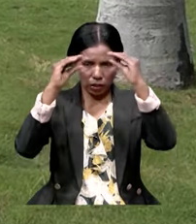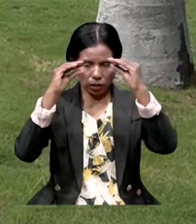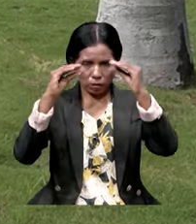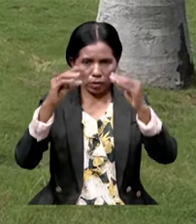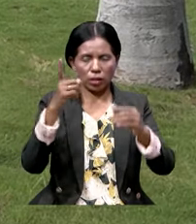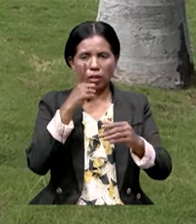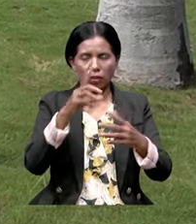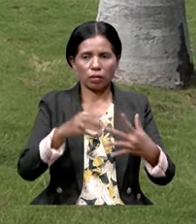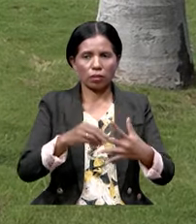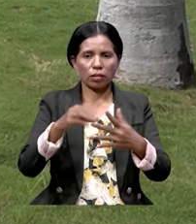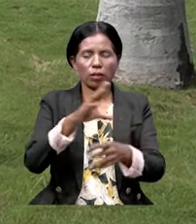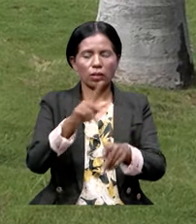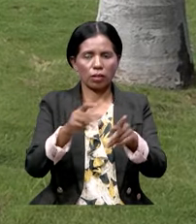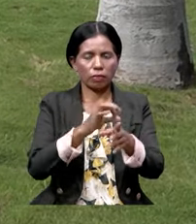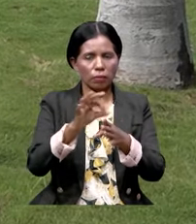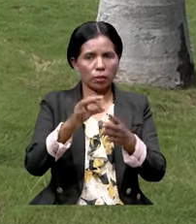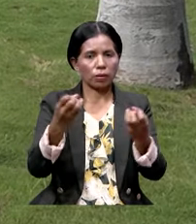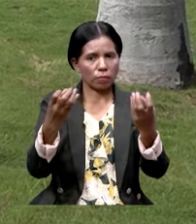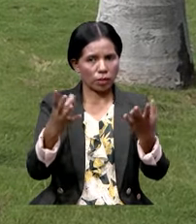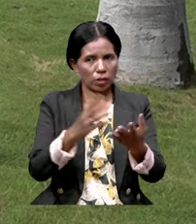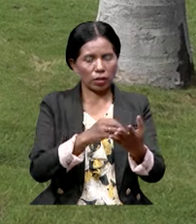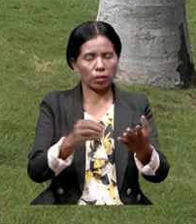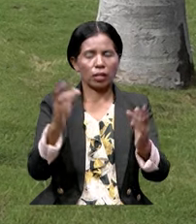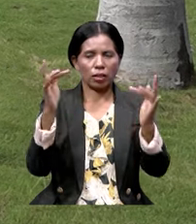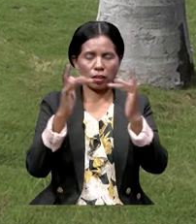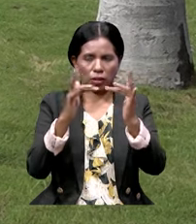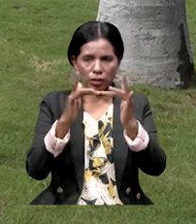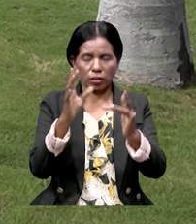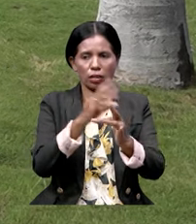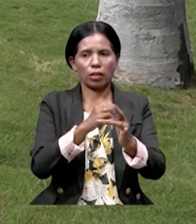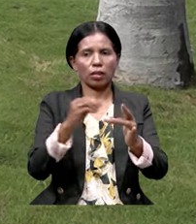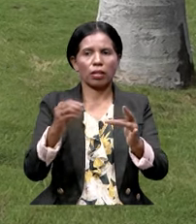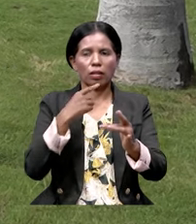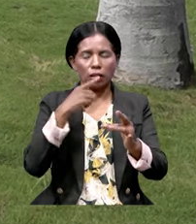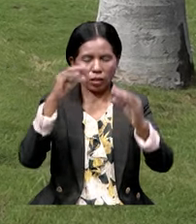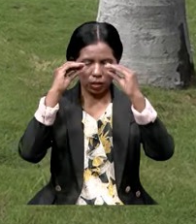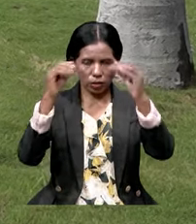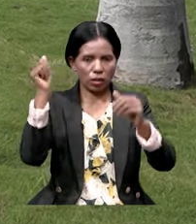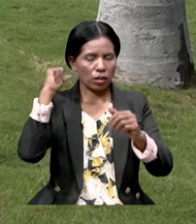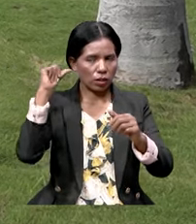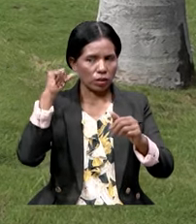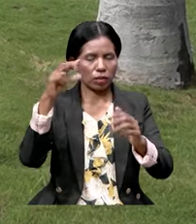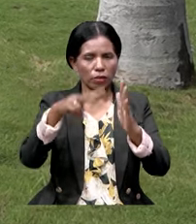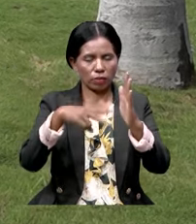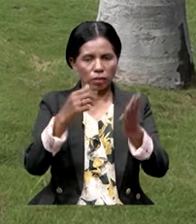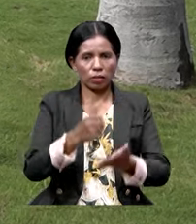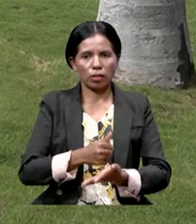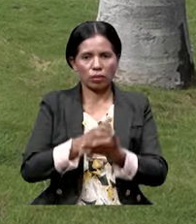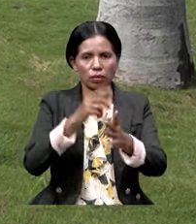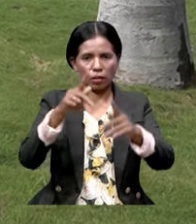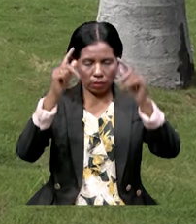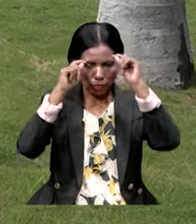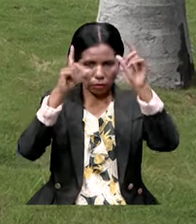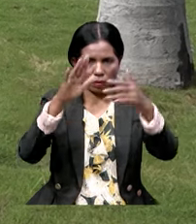oficial husi formato oi-oi. Li husi online, impresso, audio, vídeo hori facilita timor oan